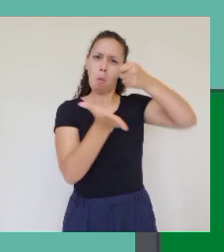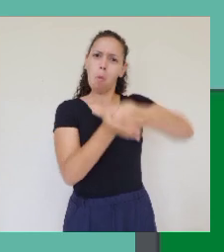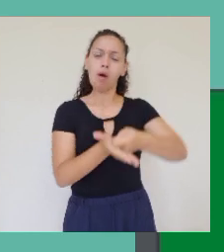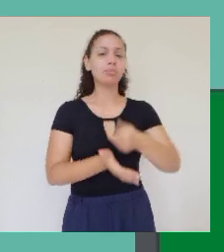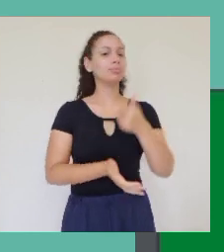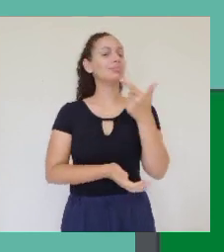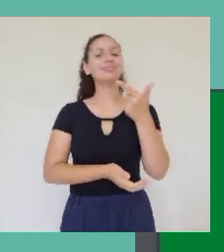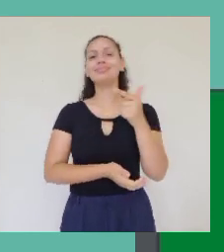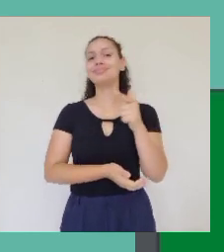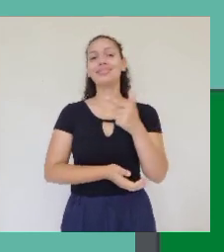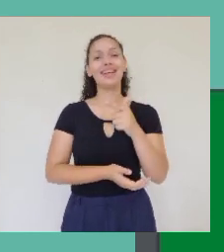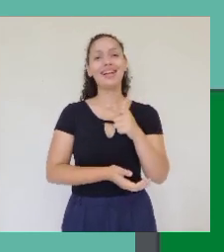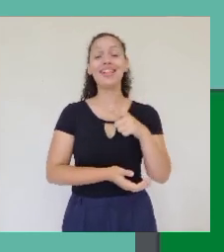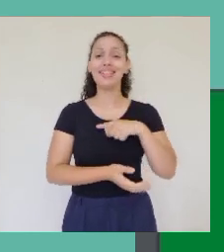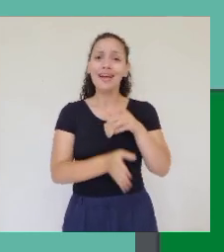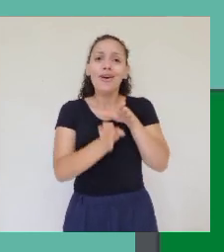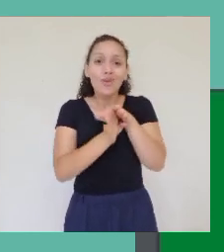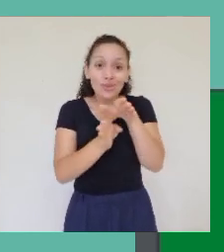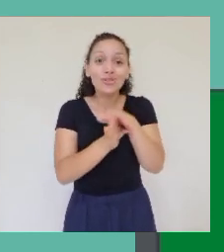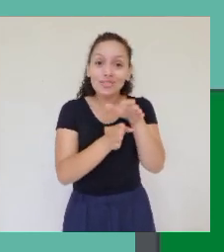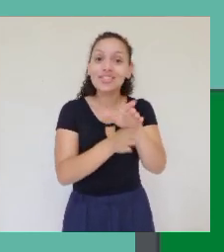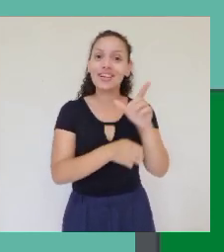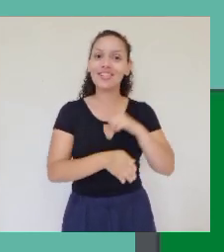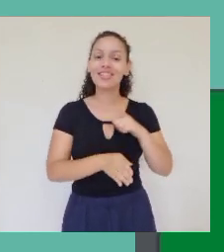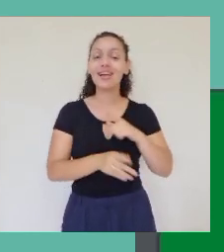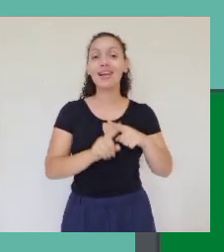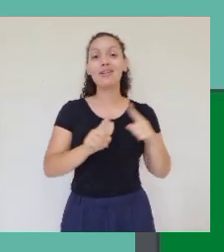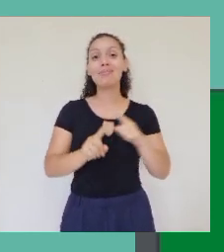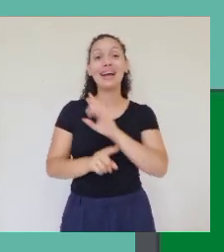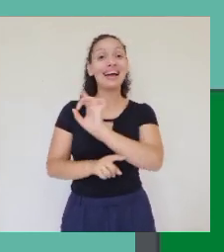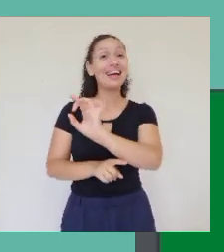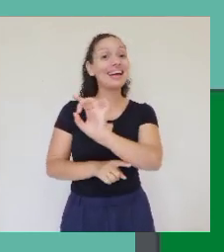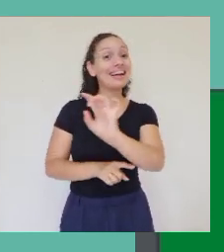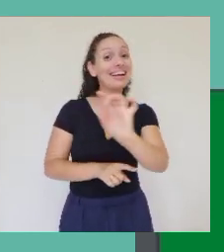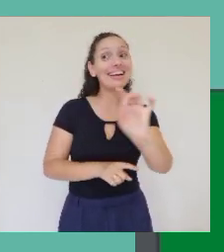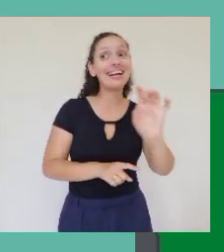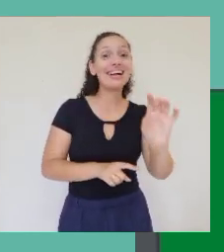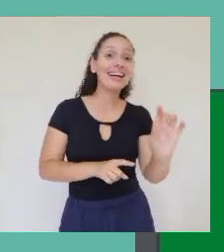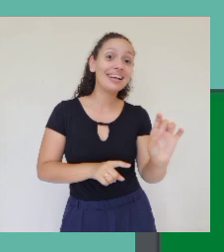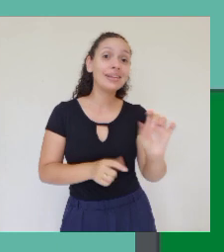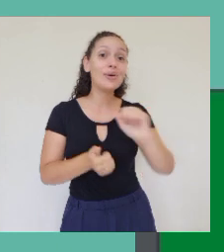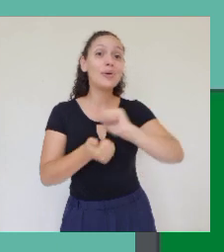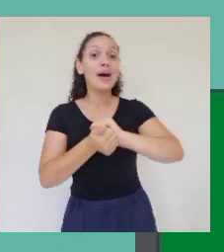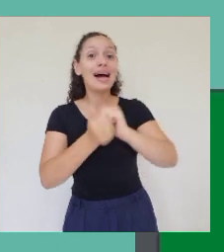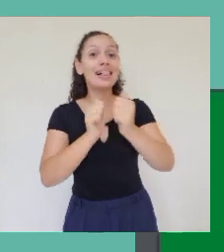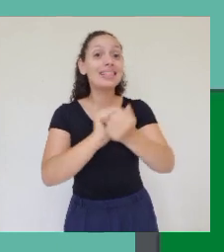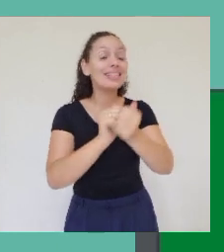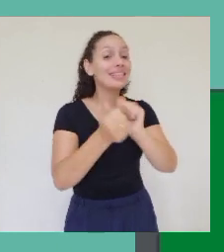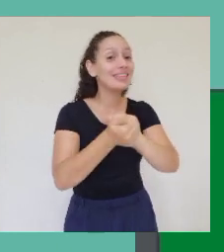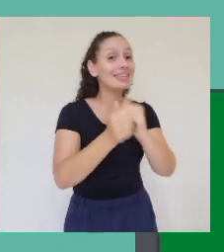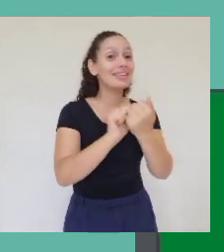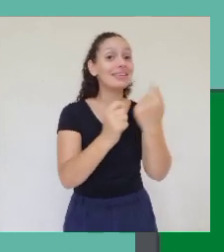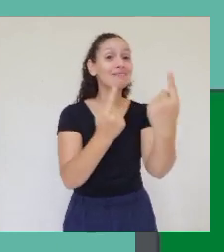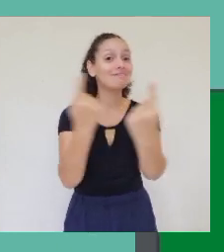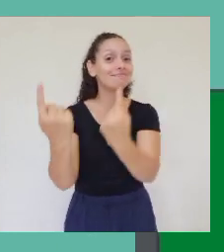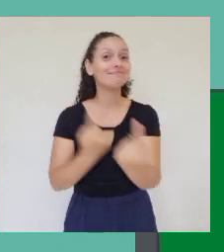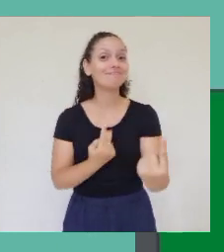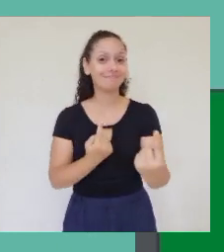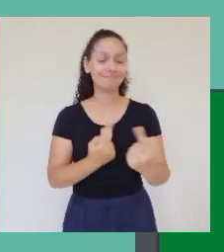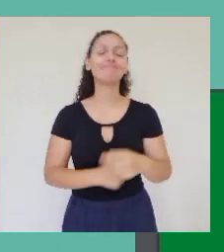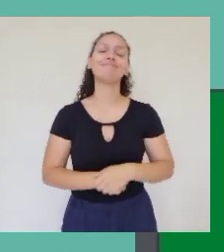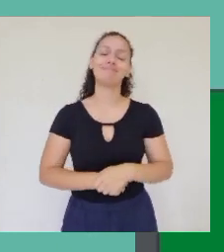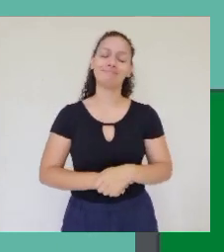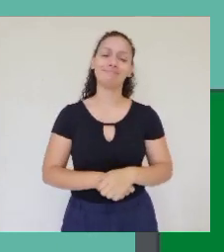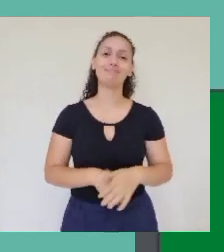existem consensos, mas que devem ser aplicados de acordo com a necessidade, de acordo com a individualidade de cada um. Então,